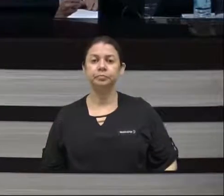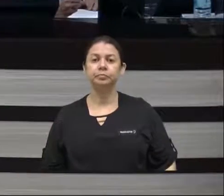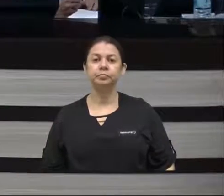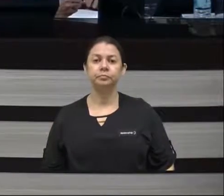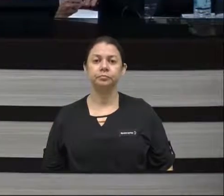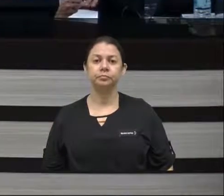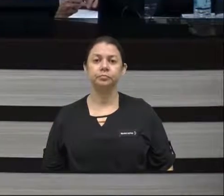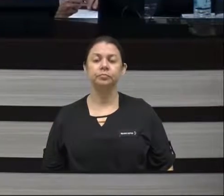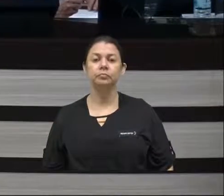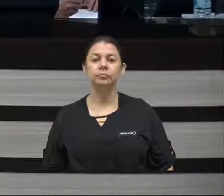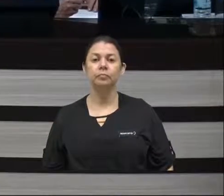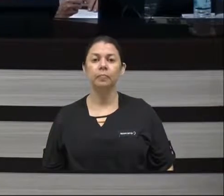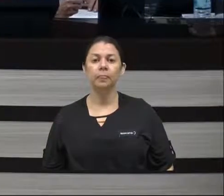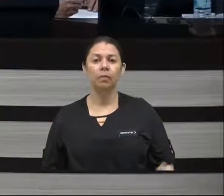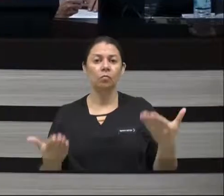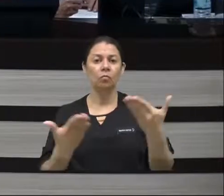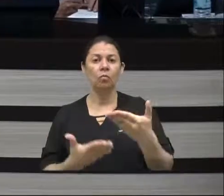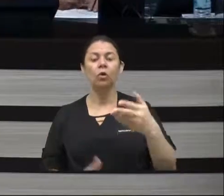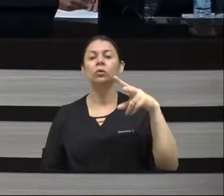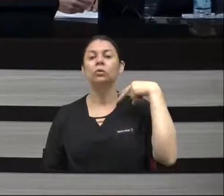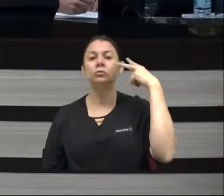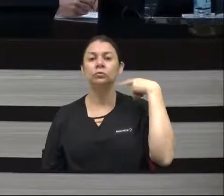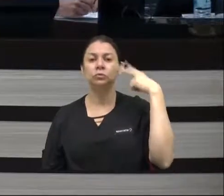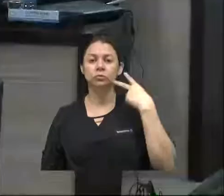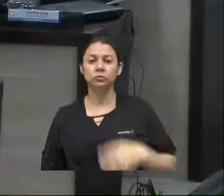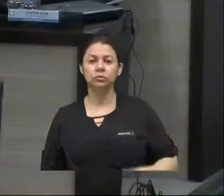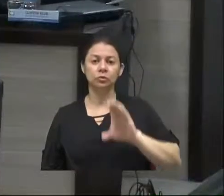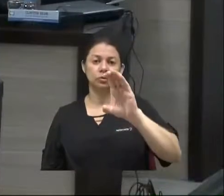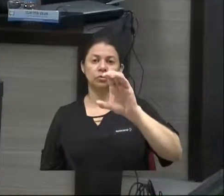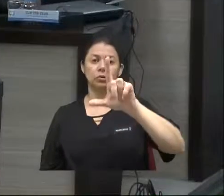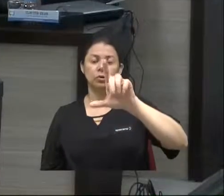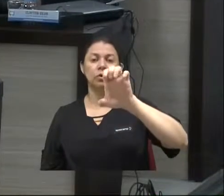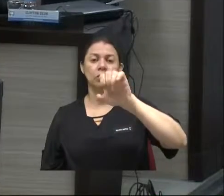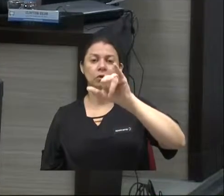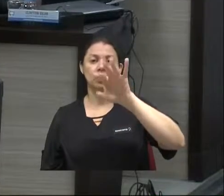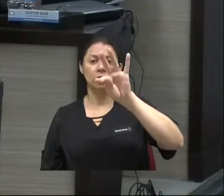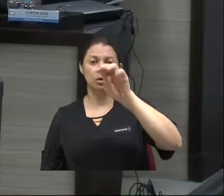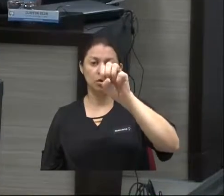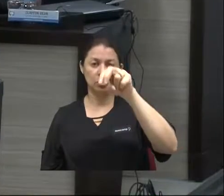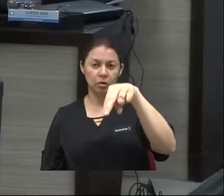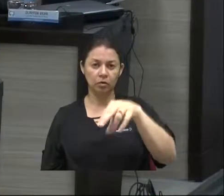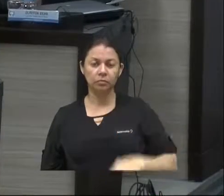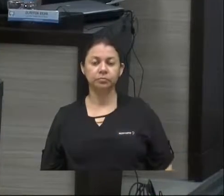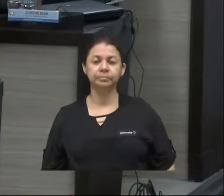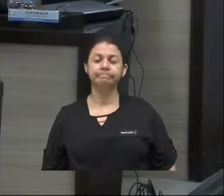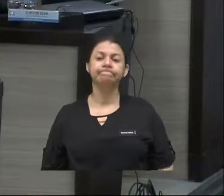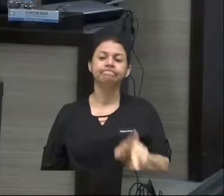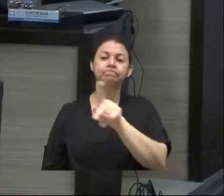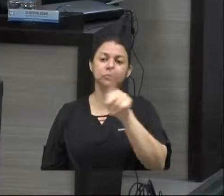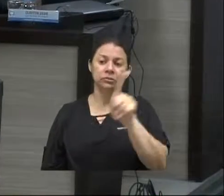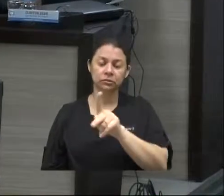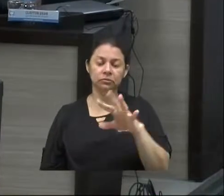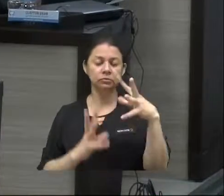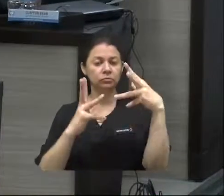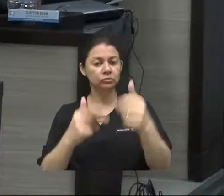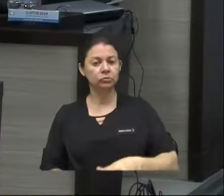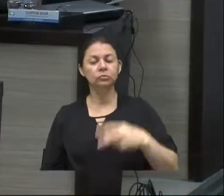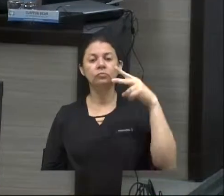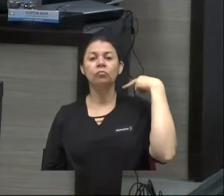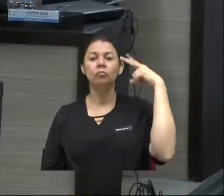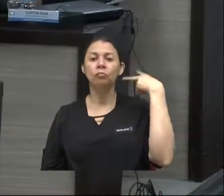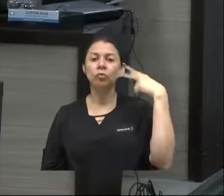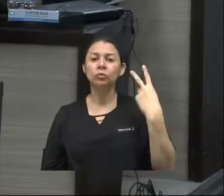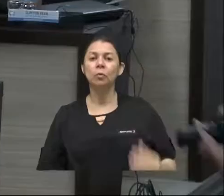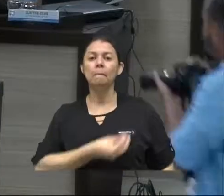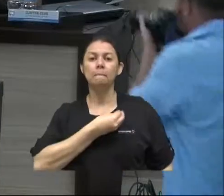Como voto, o vereador Cleiton Aparecido da Silva. Senhor presidente, nobres pares, público presente, mediante ao